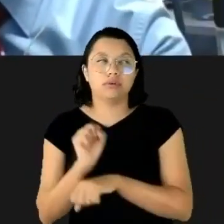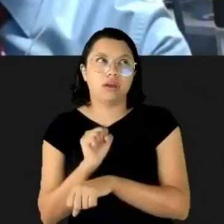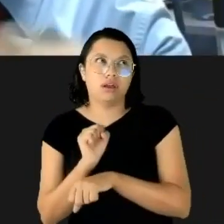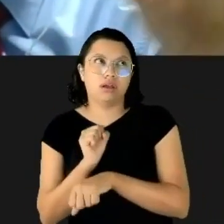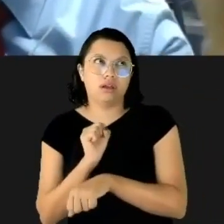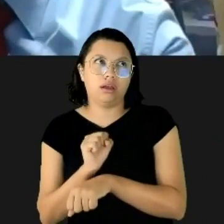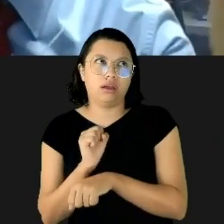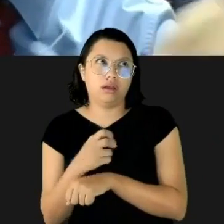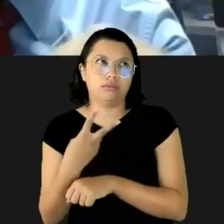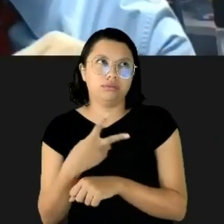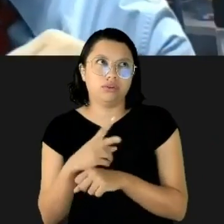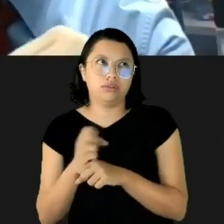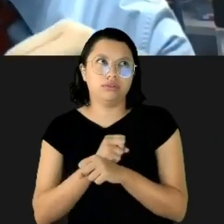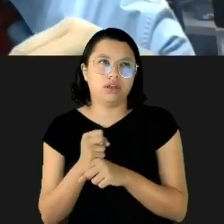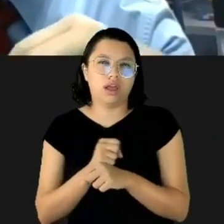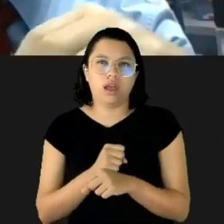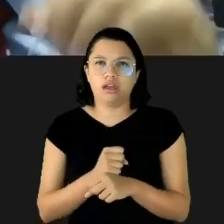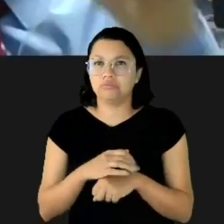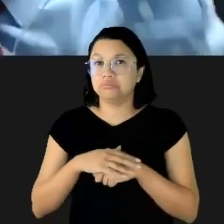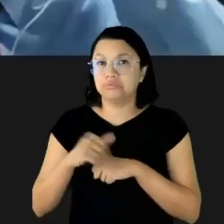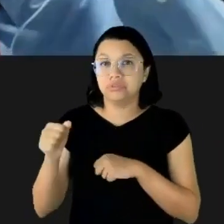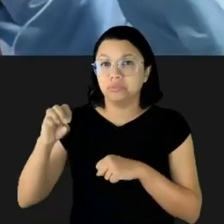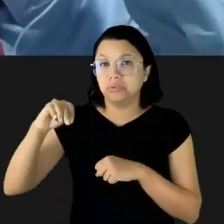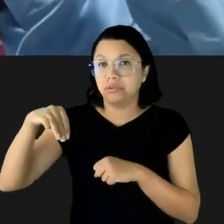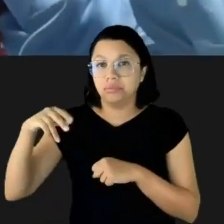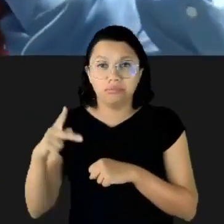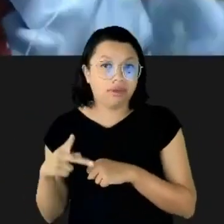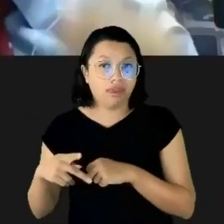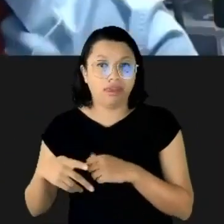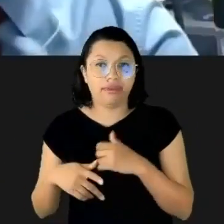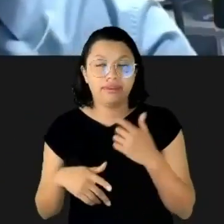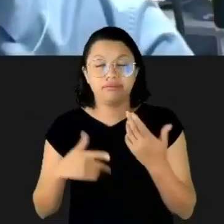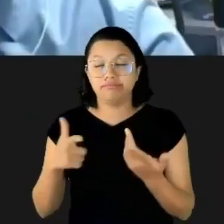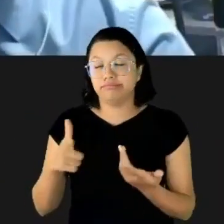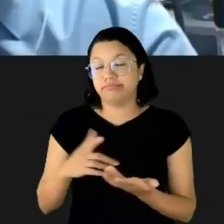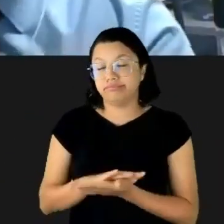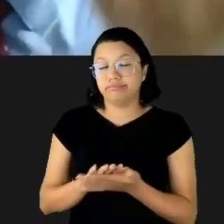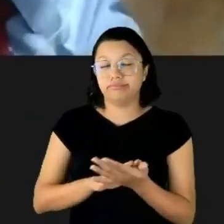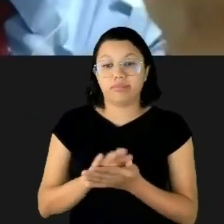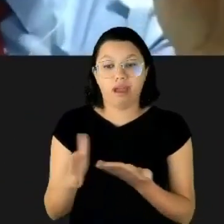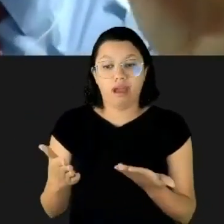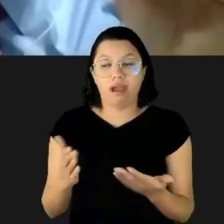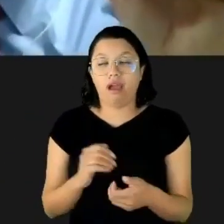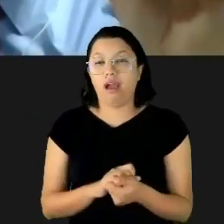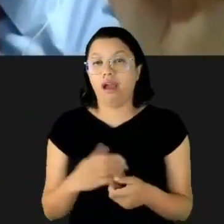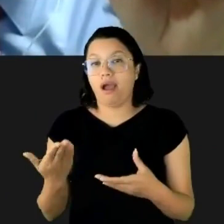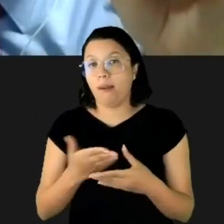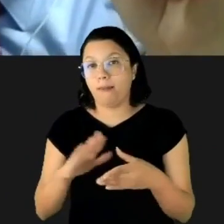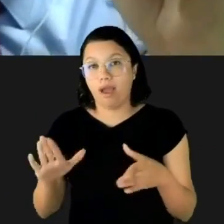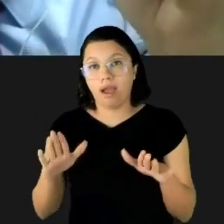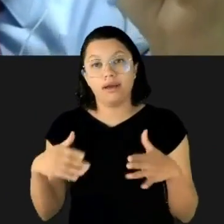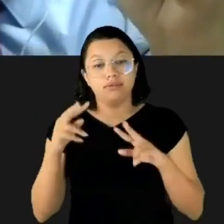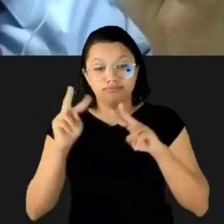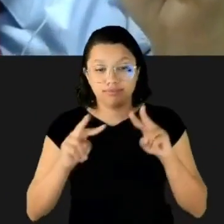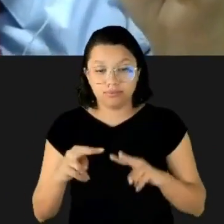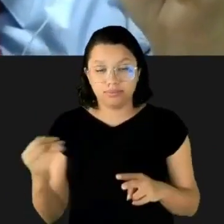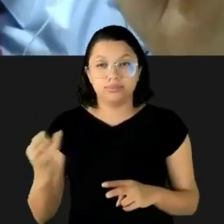não intimou o MP você não não tem mídia dos autos então a triagem é importante